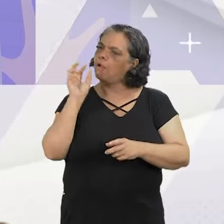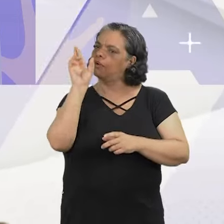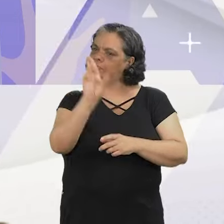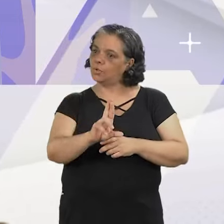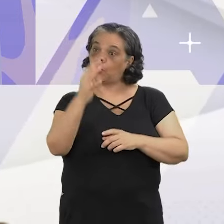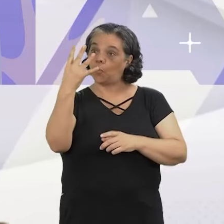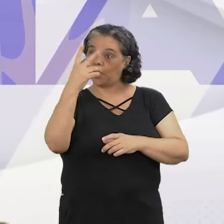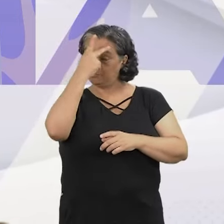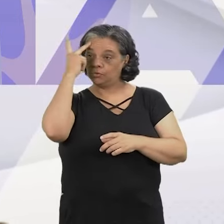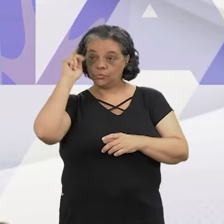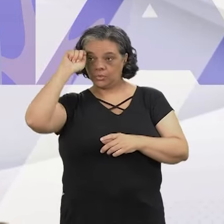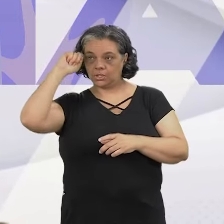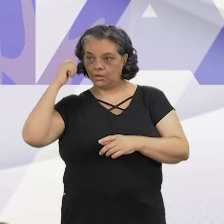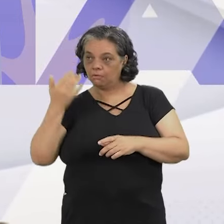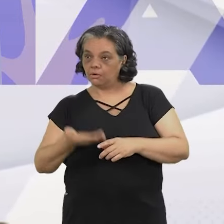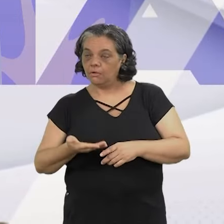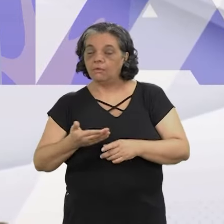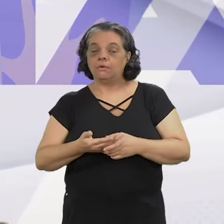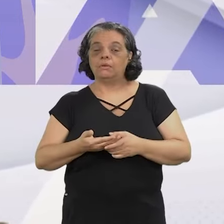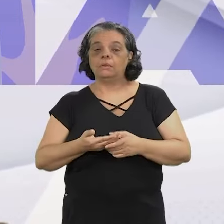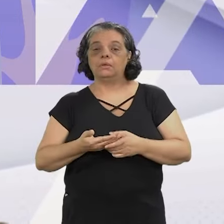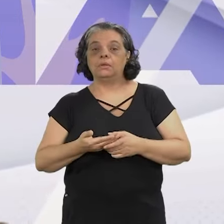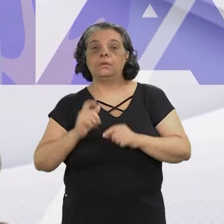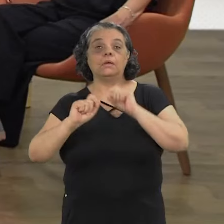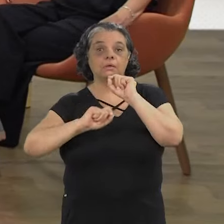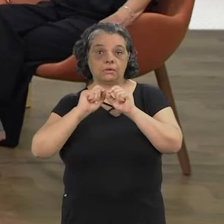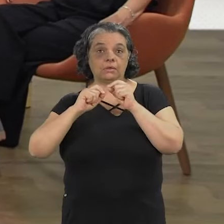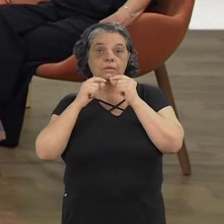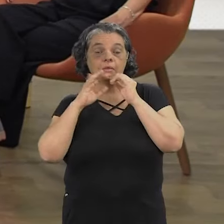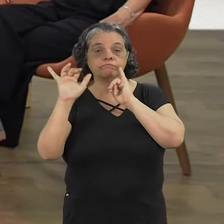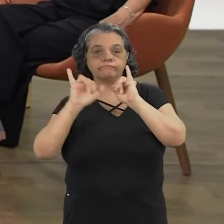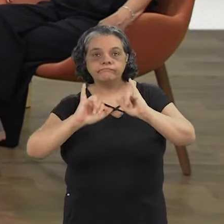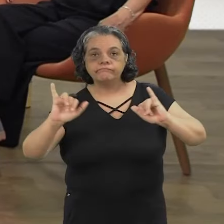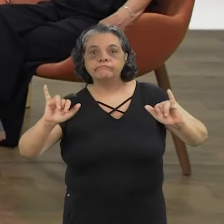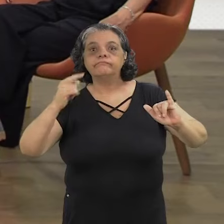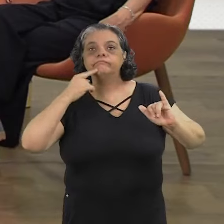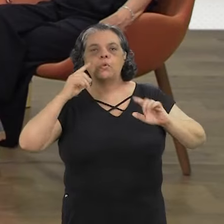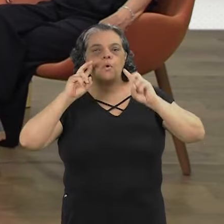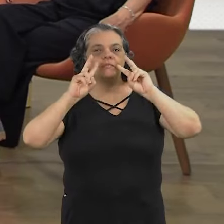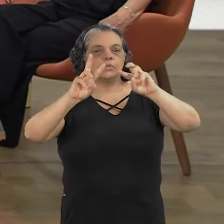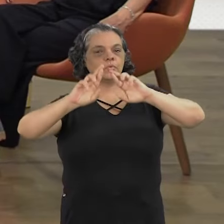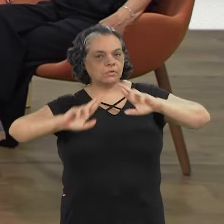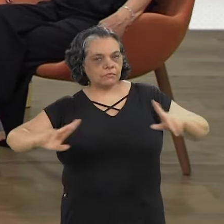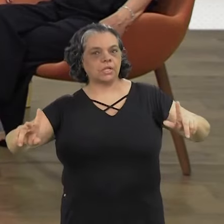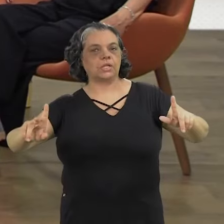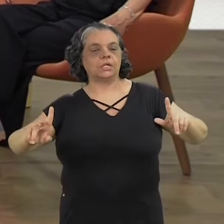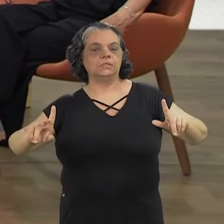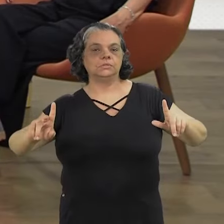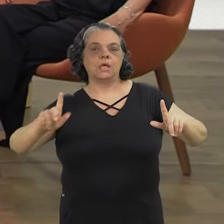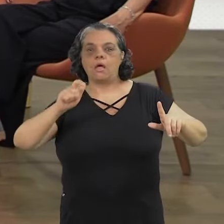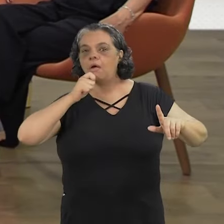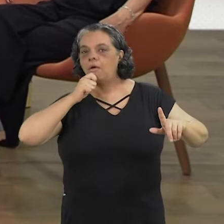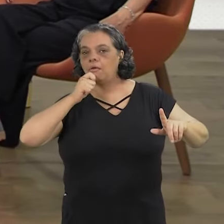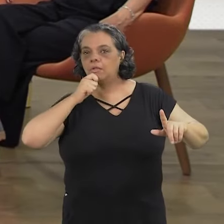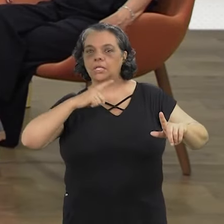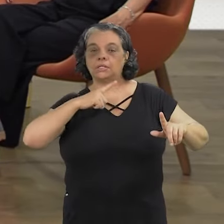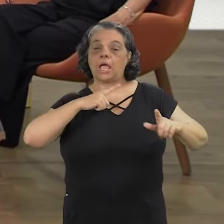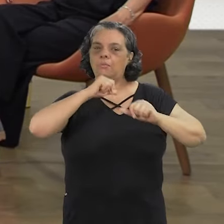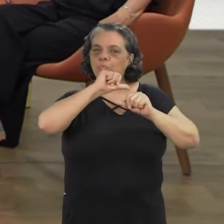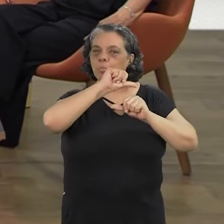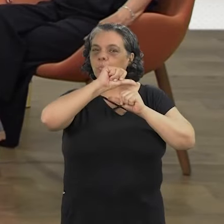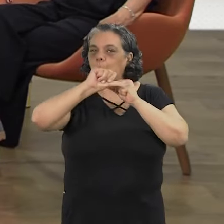de de quatro pessoas negras e que deram algumas visões diferente né Tem muito esse sentido Ah